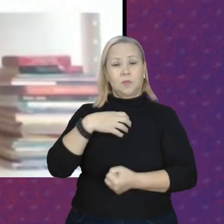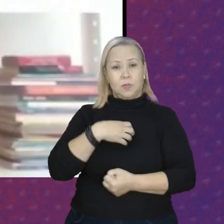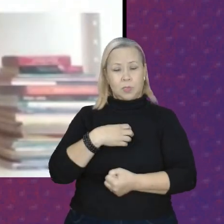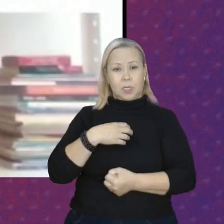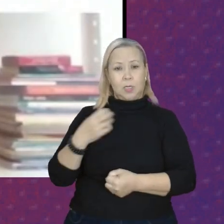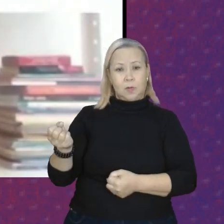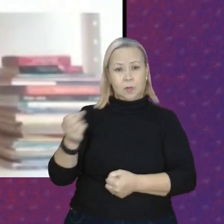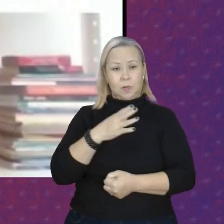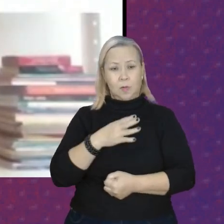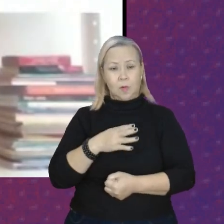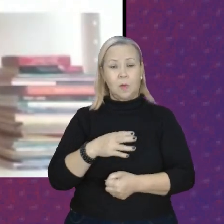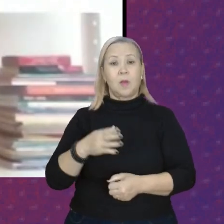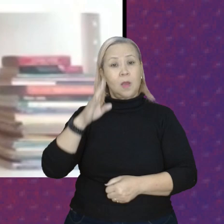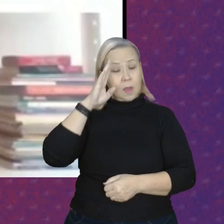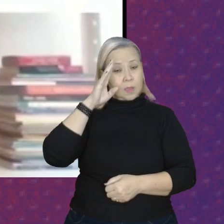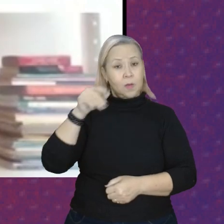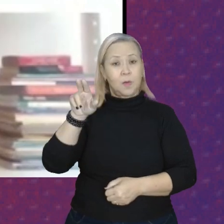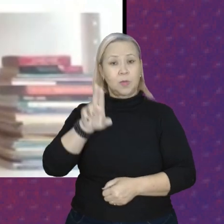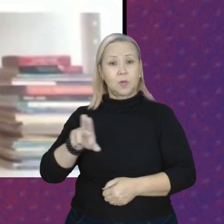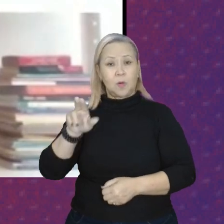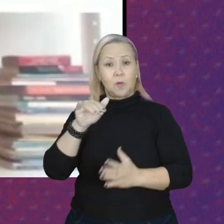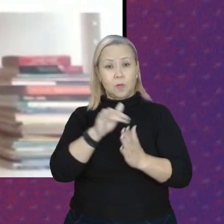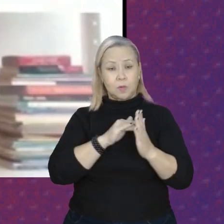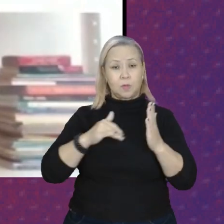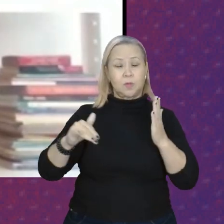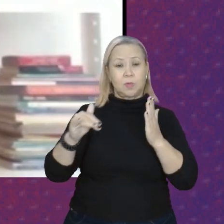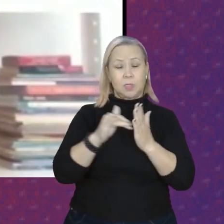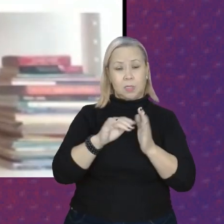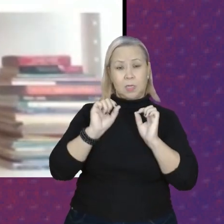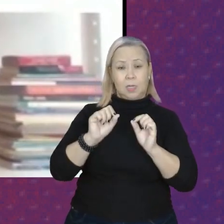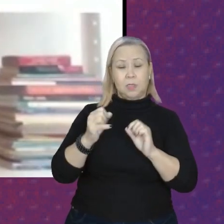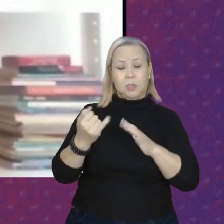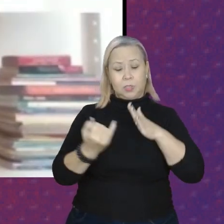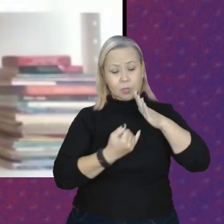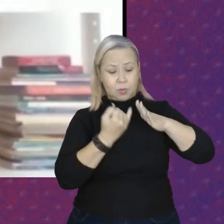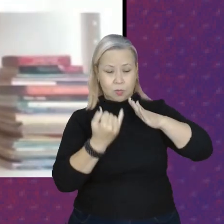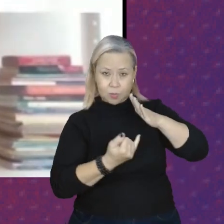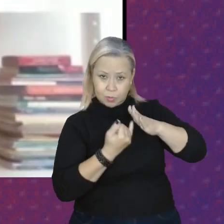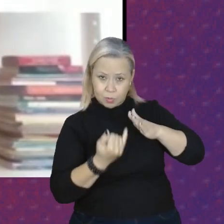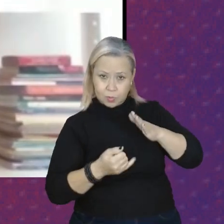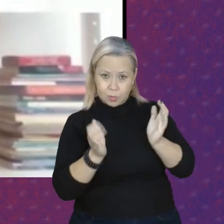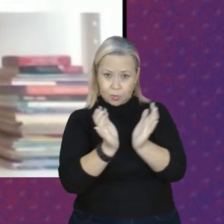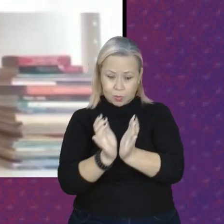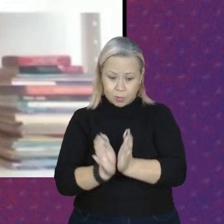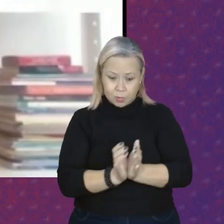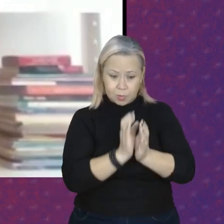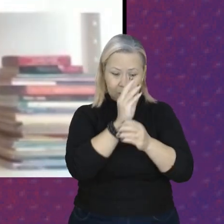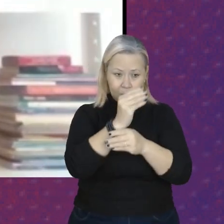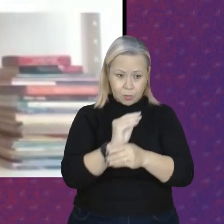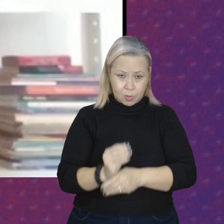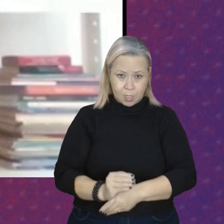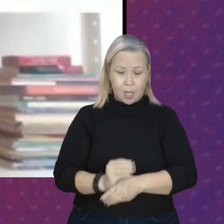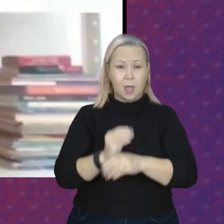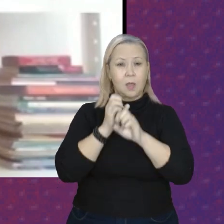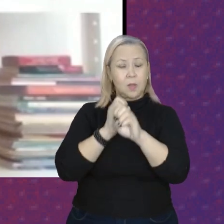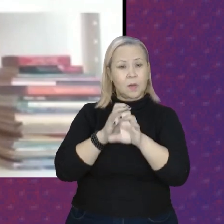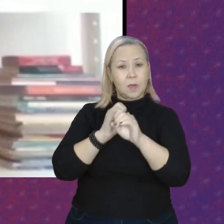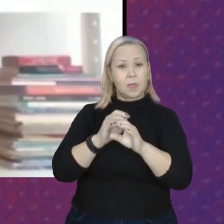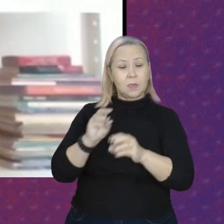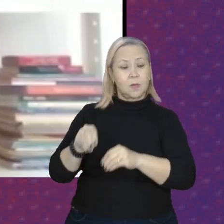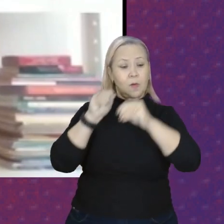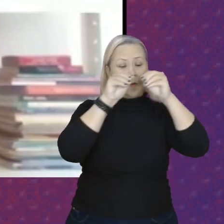uso socialmente generalizado de instituições coletivas de cuidado e educação exteriores à